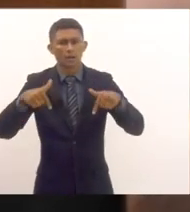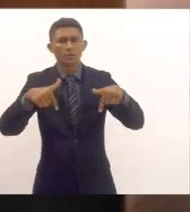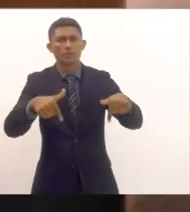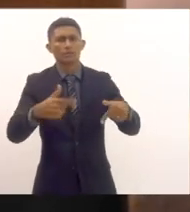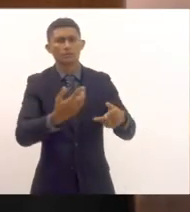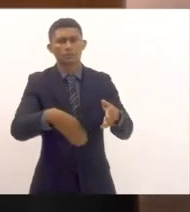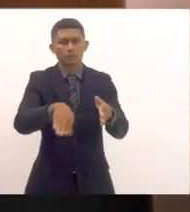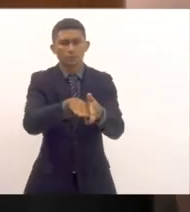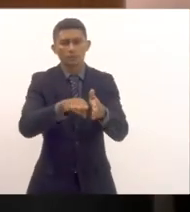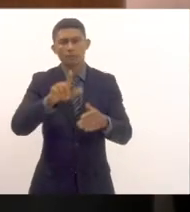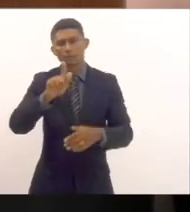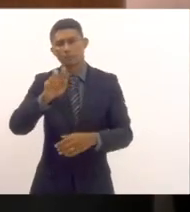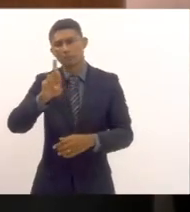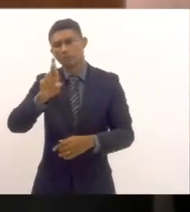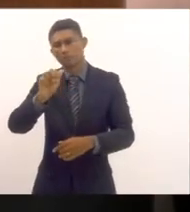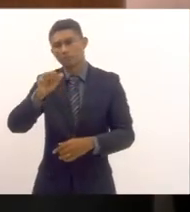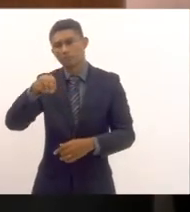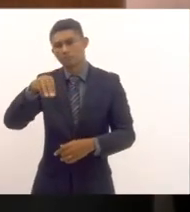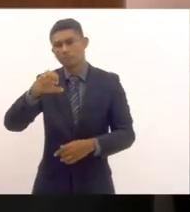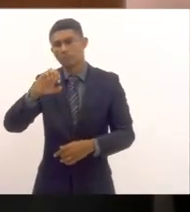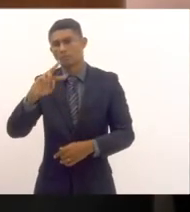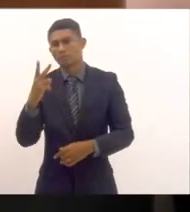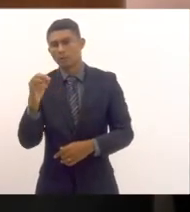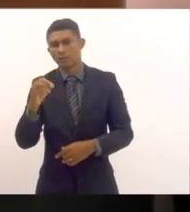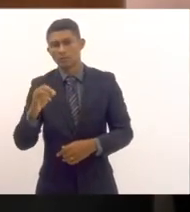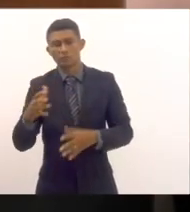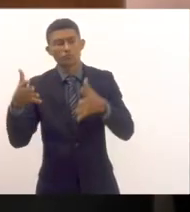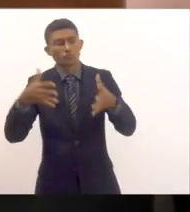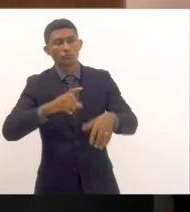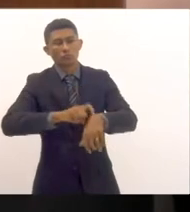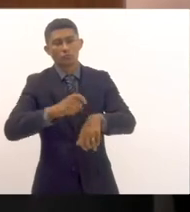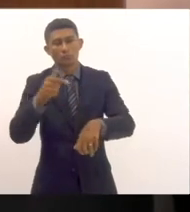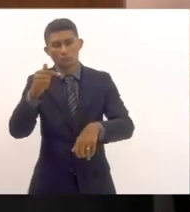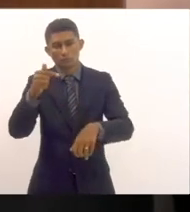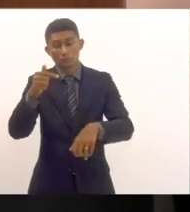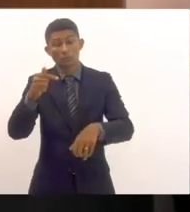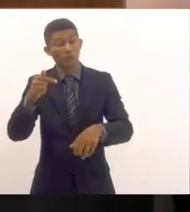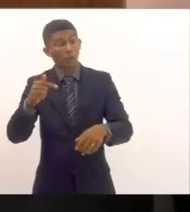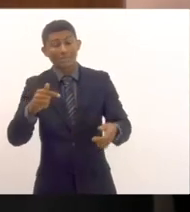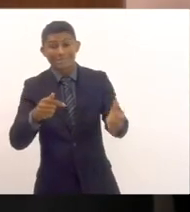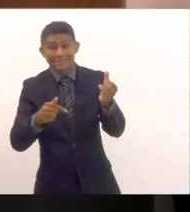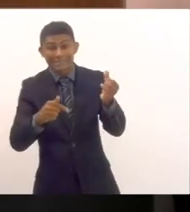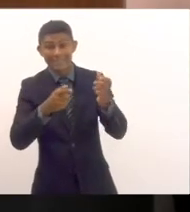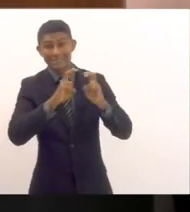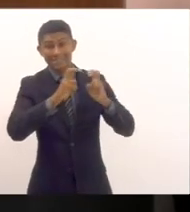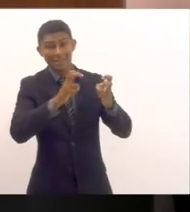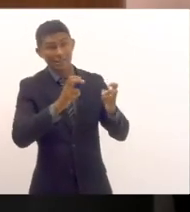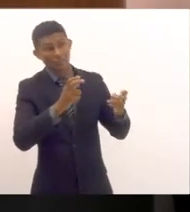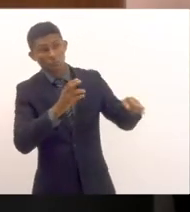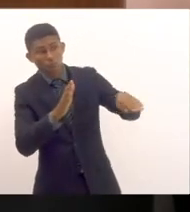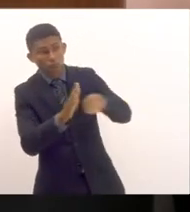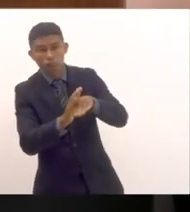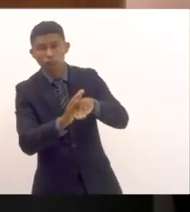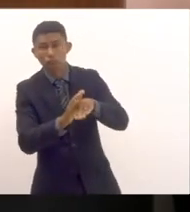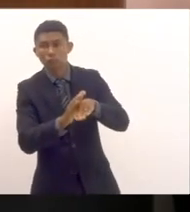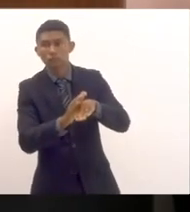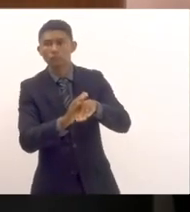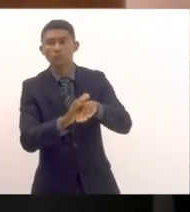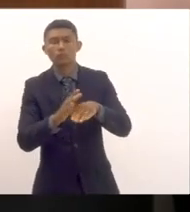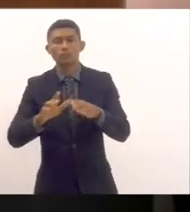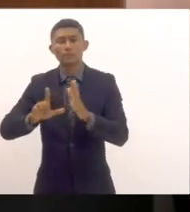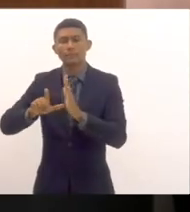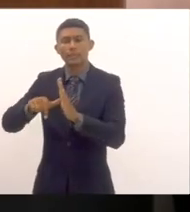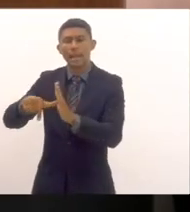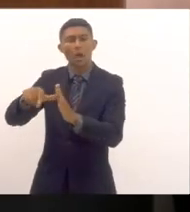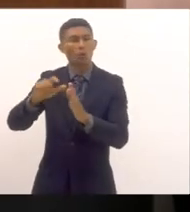Gramacho onde a gente chegou sete horas chegaram 63 de Saracuruna para Gramacho e nenhum trem para Central do Brasil